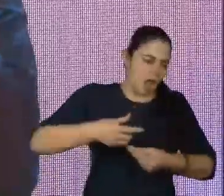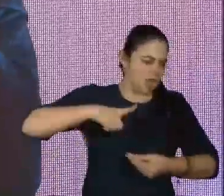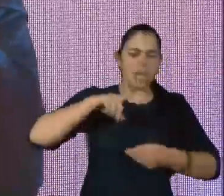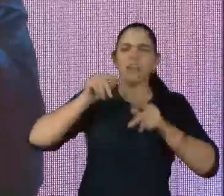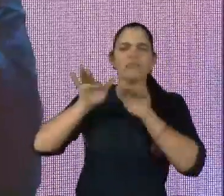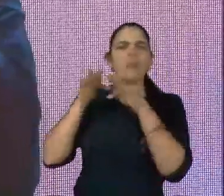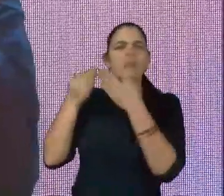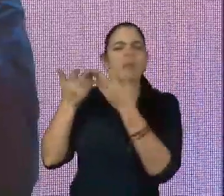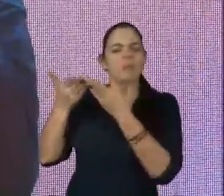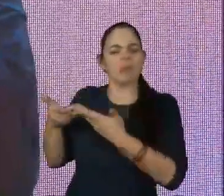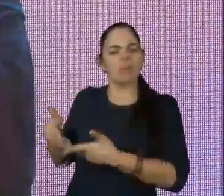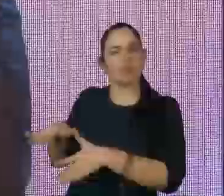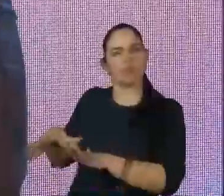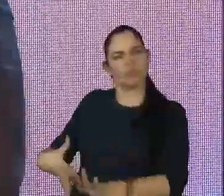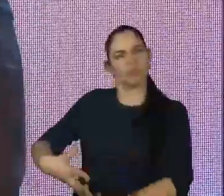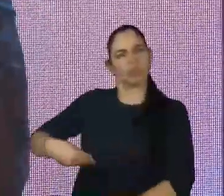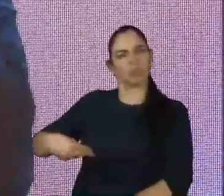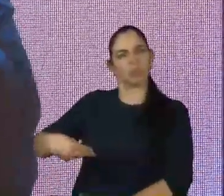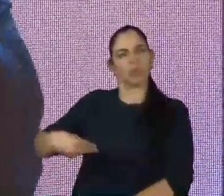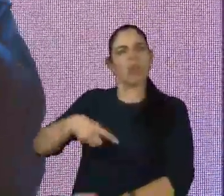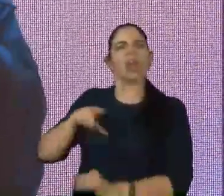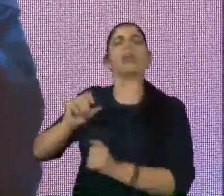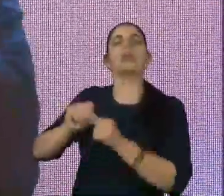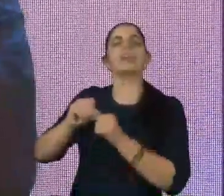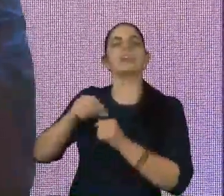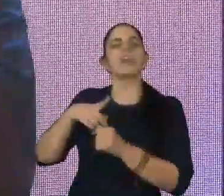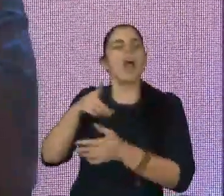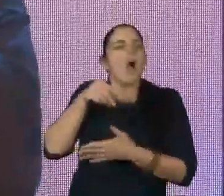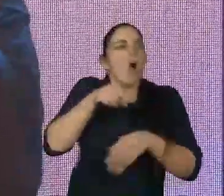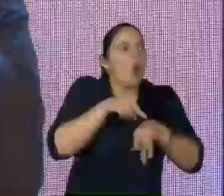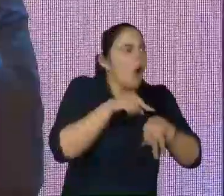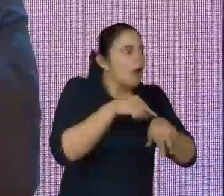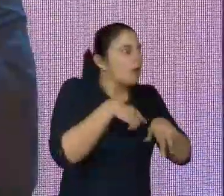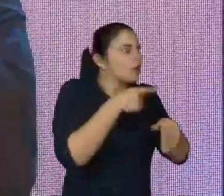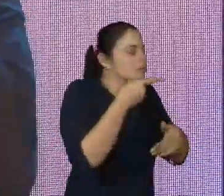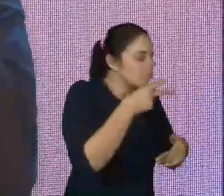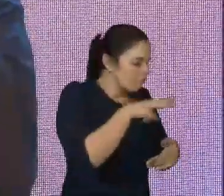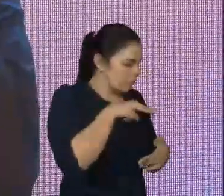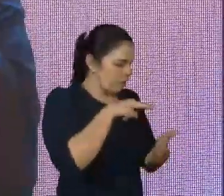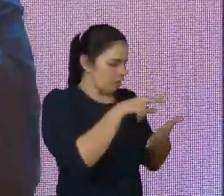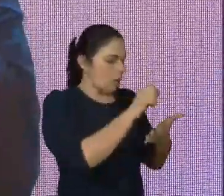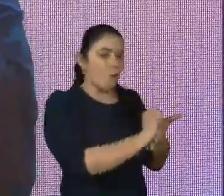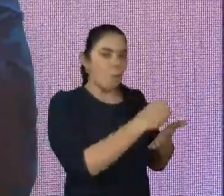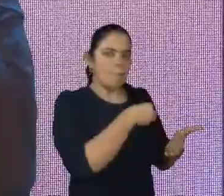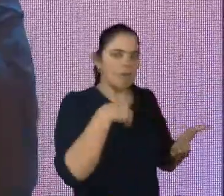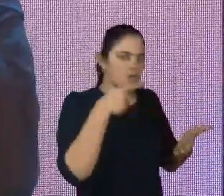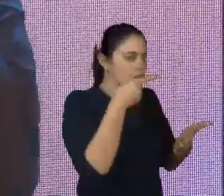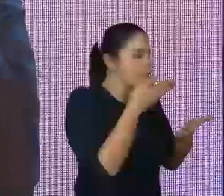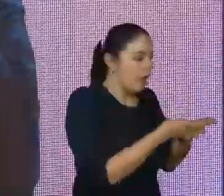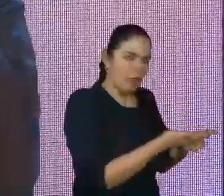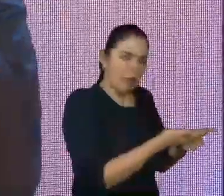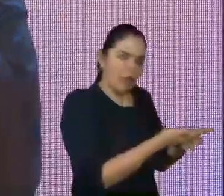os filhos? Se a gente diz que o nosso momento do diagnóstico é luto, as famílias que perderam um